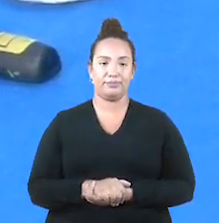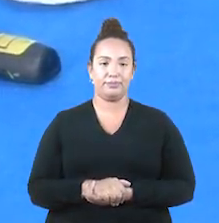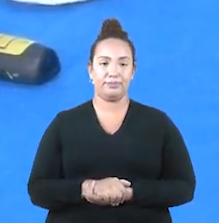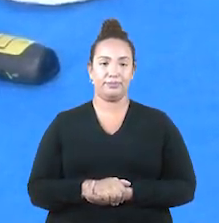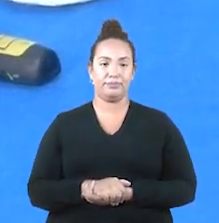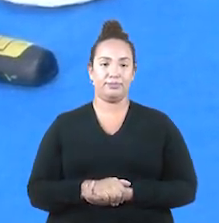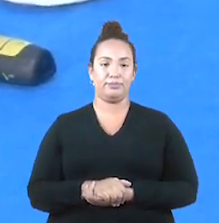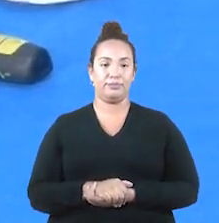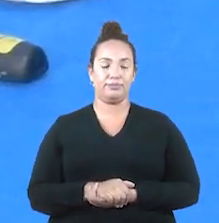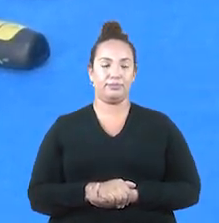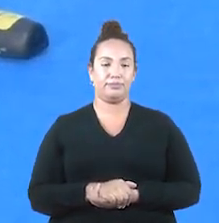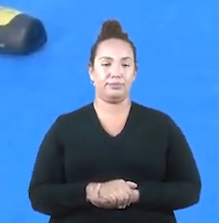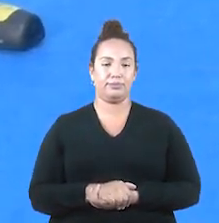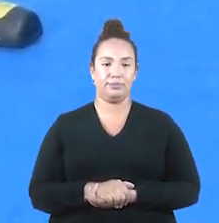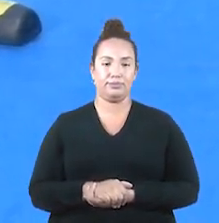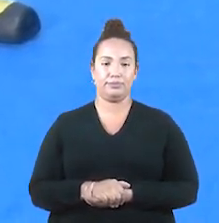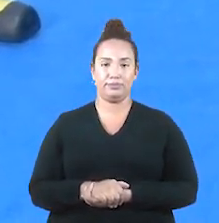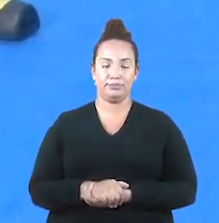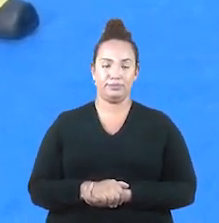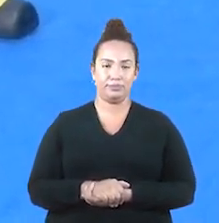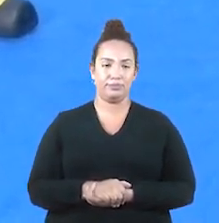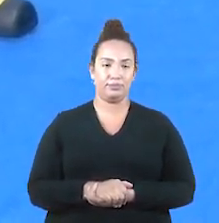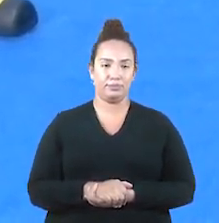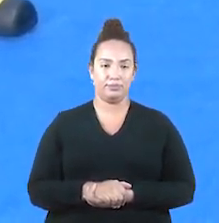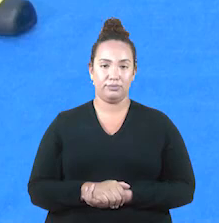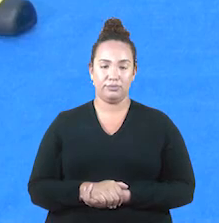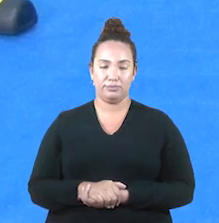Pega a fita,